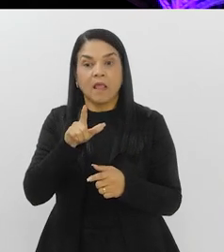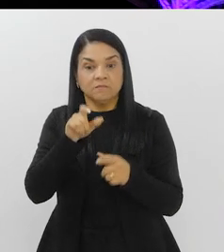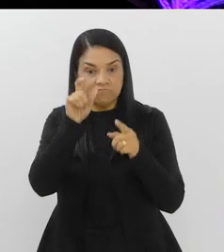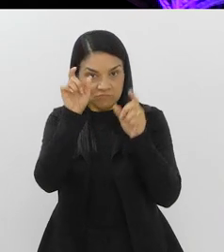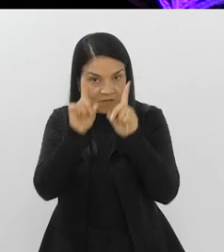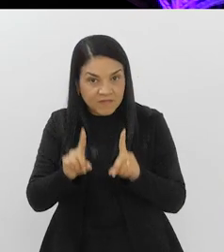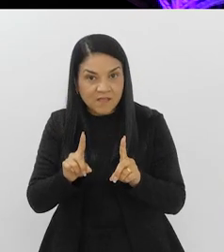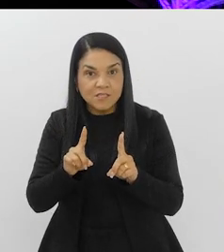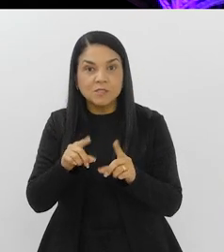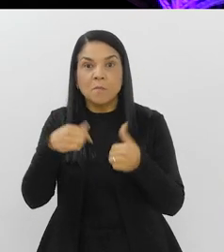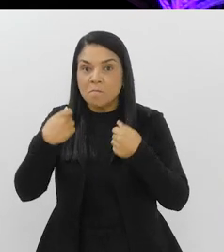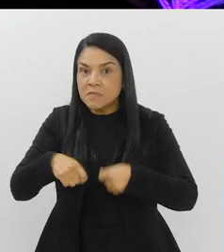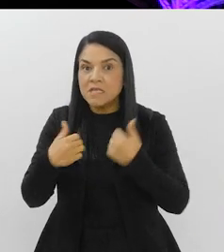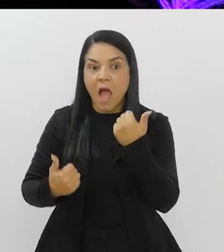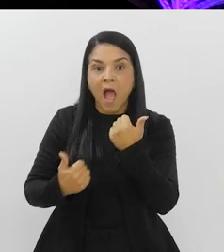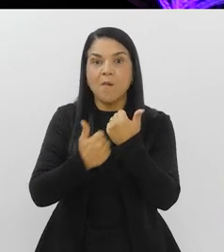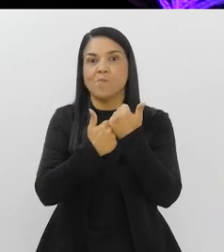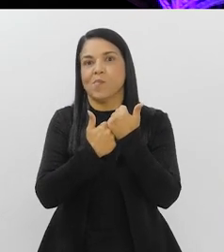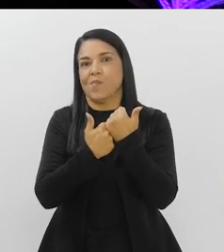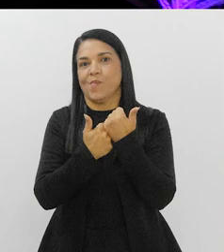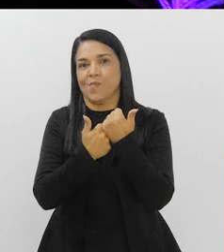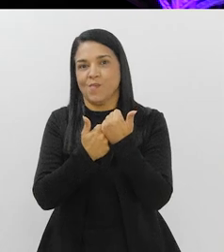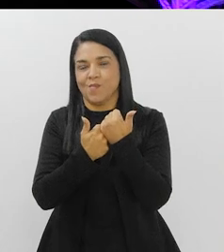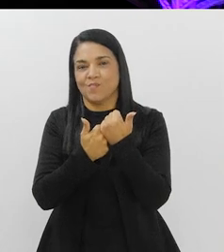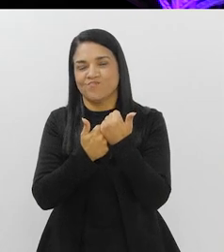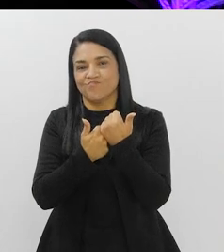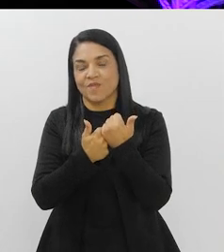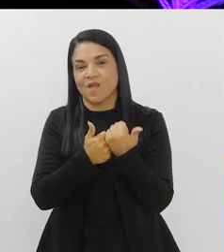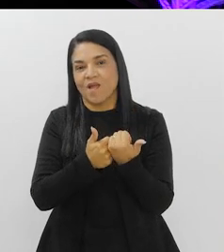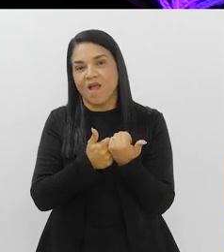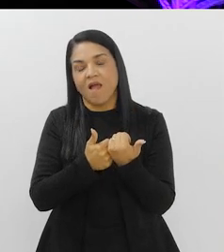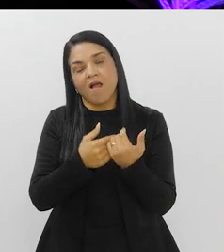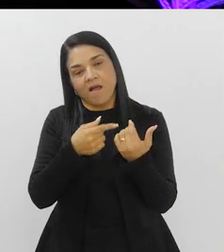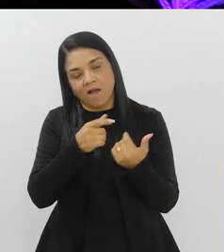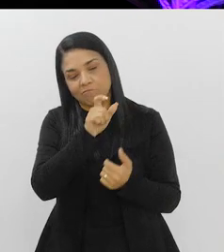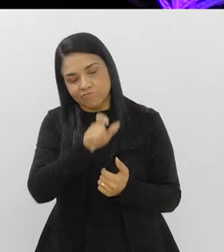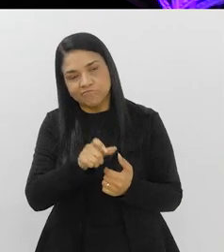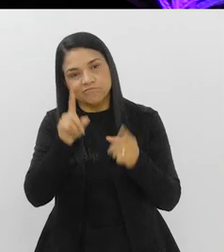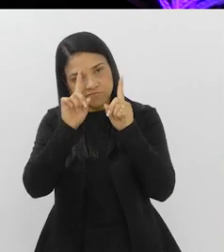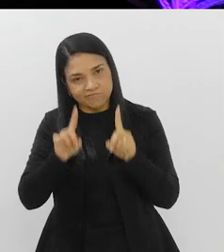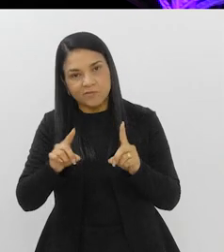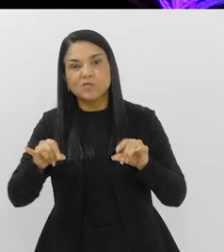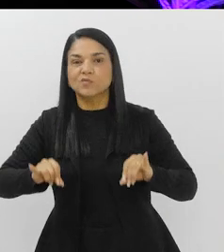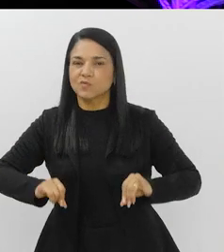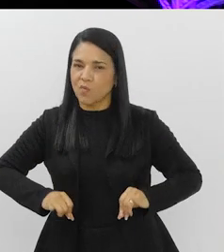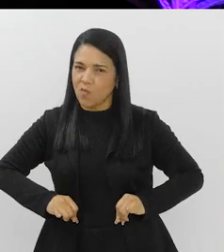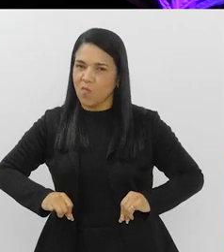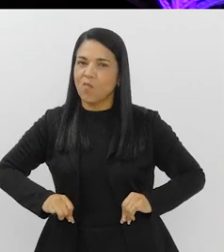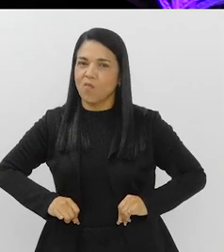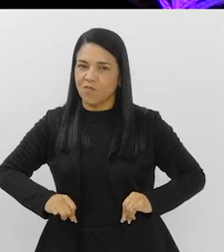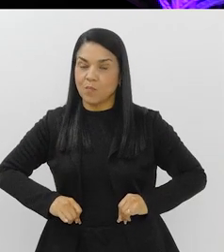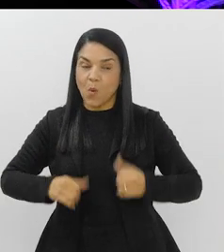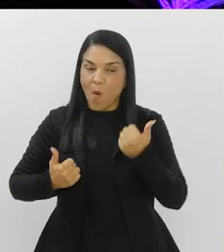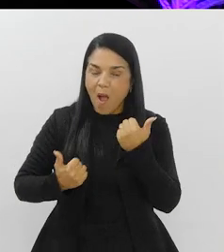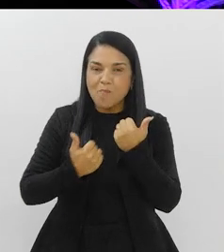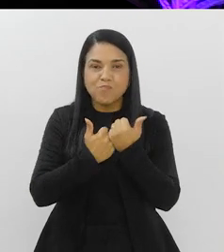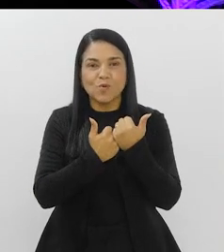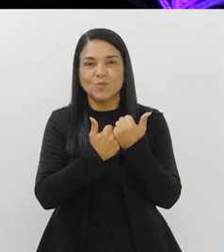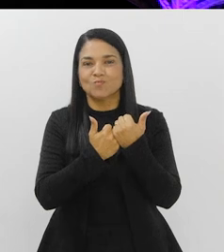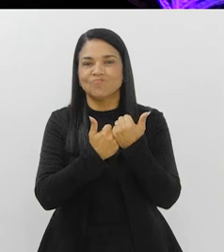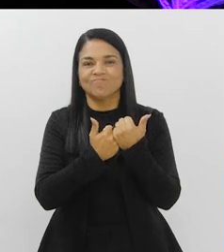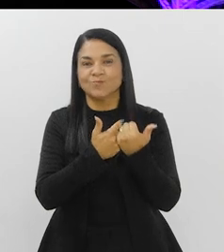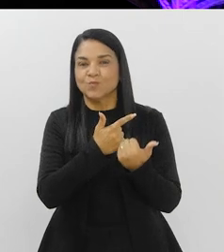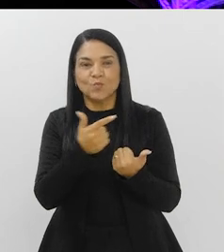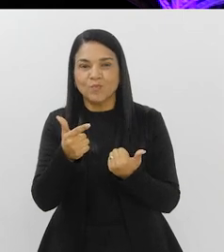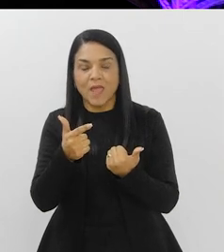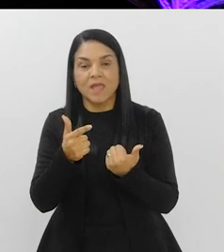de de um apoio a mais e essa pessoa obviamente eh acaba sofrendo um pouquinho mais porque esse apoio não